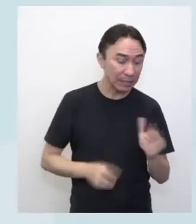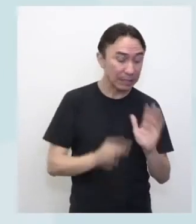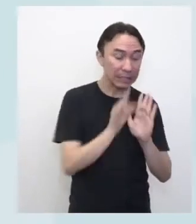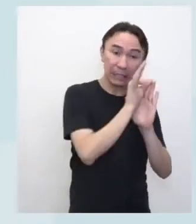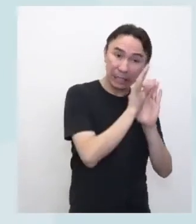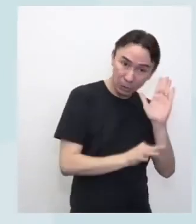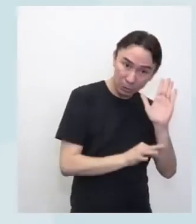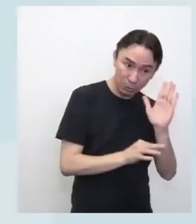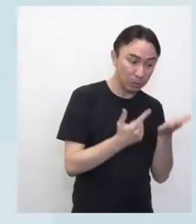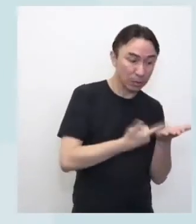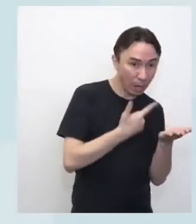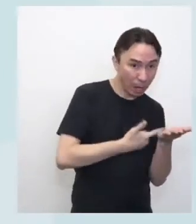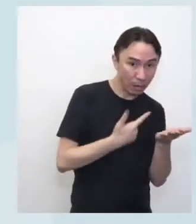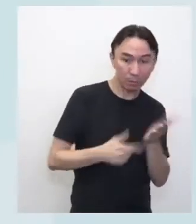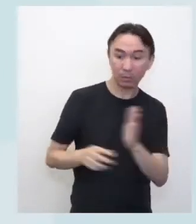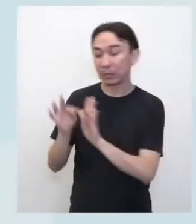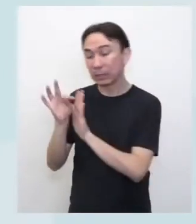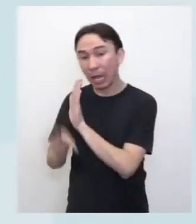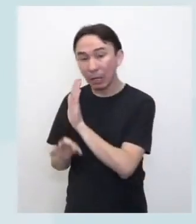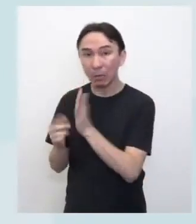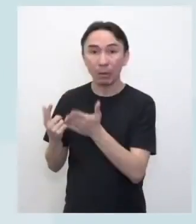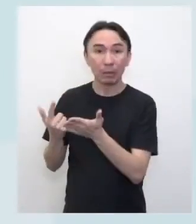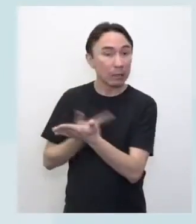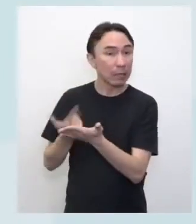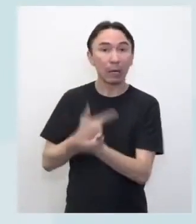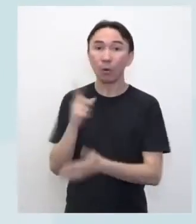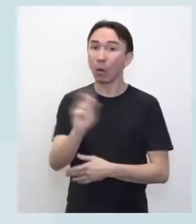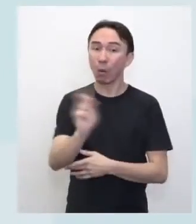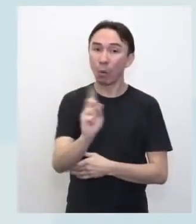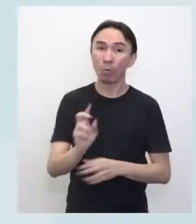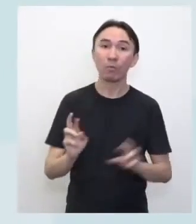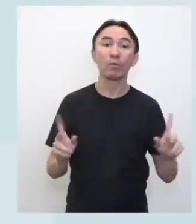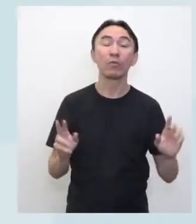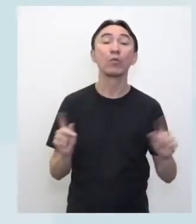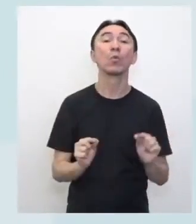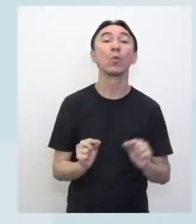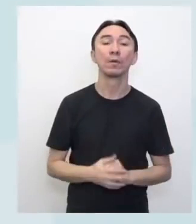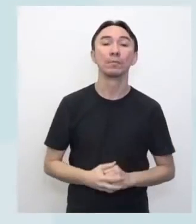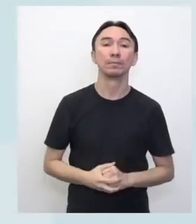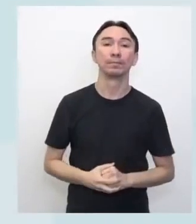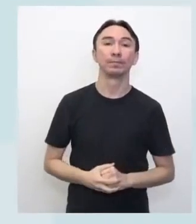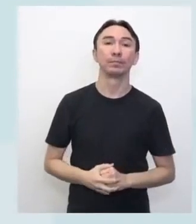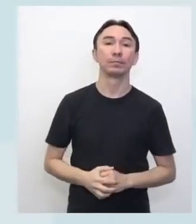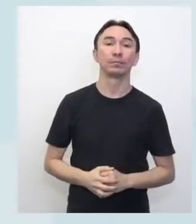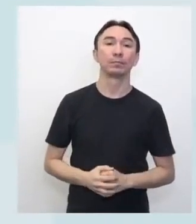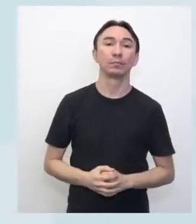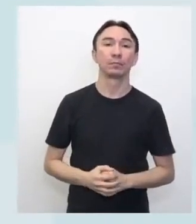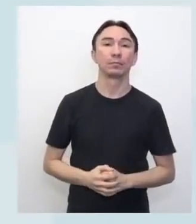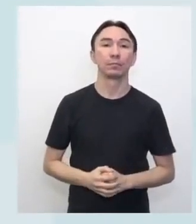entre um texto literário e um texto não literário? 1 minuto, já voltamos.